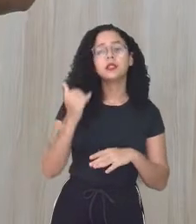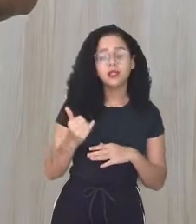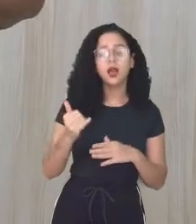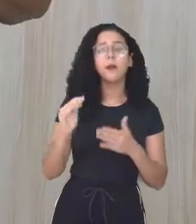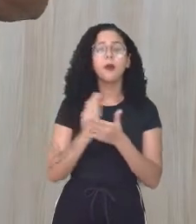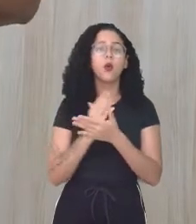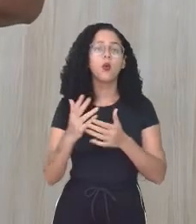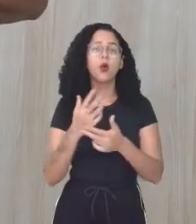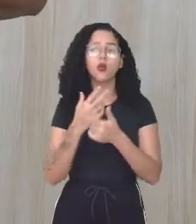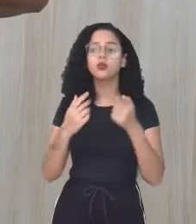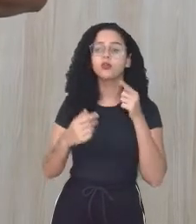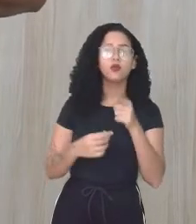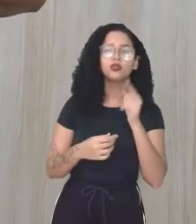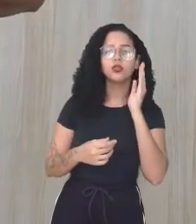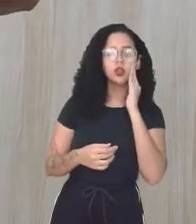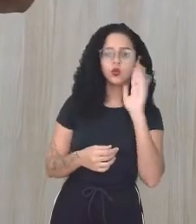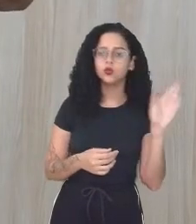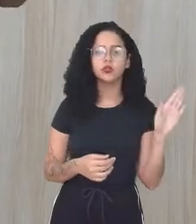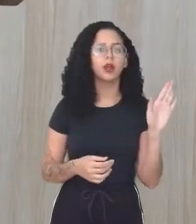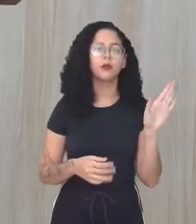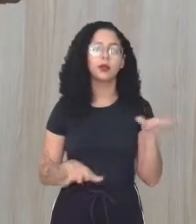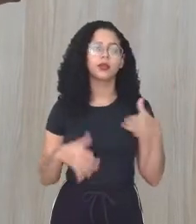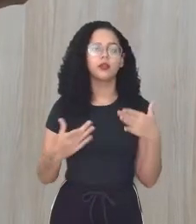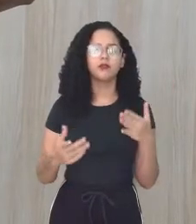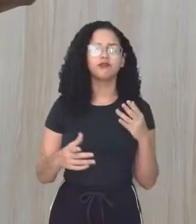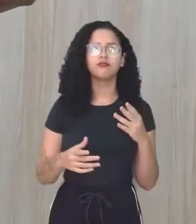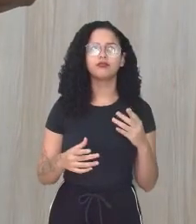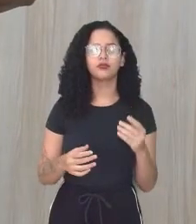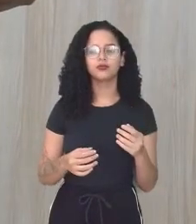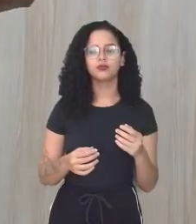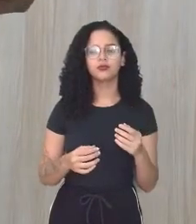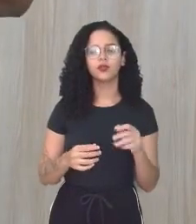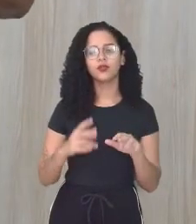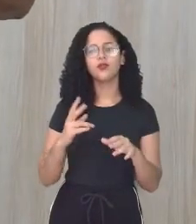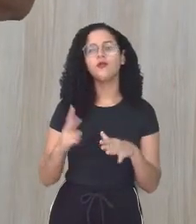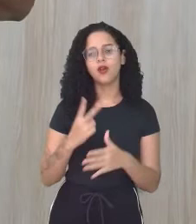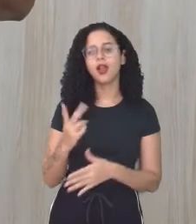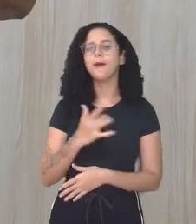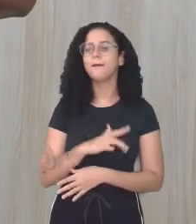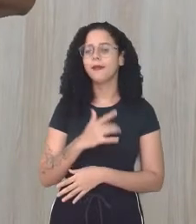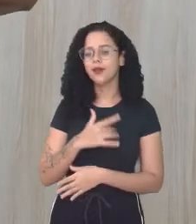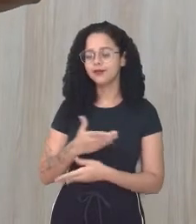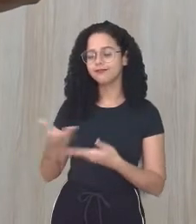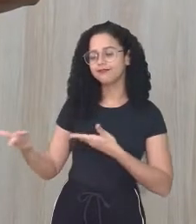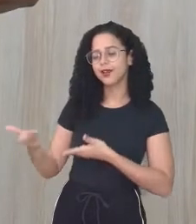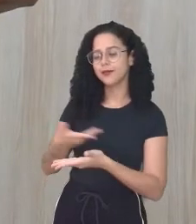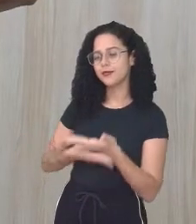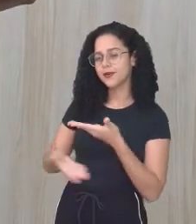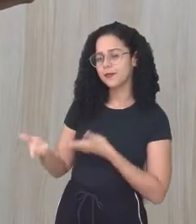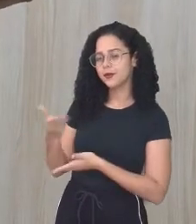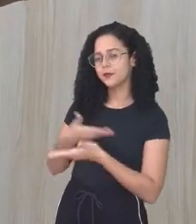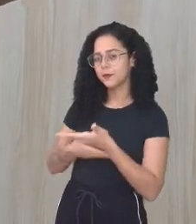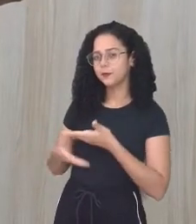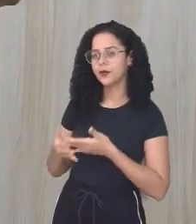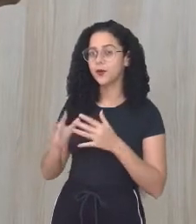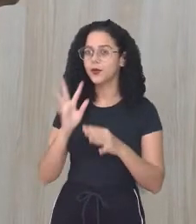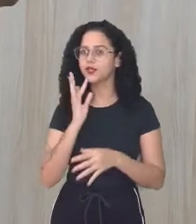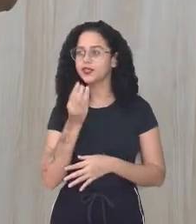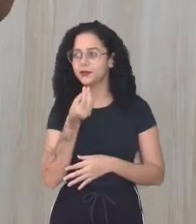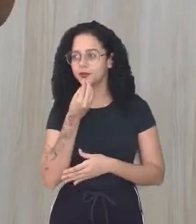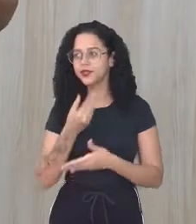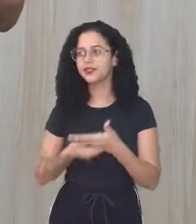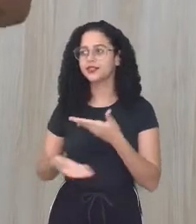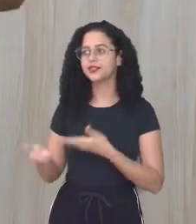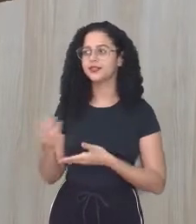algo que você não sabe. Então não custa nada, Vamos trocar esses